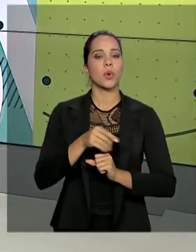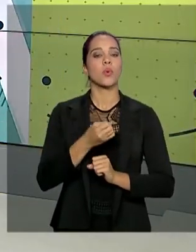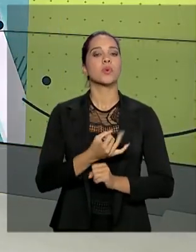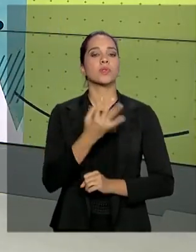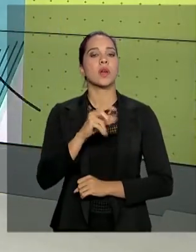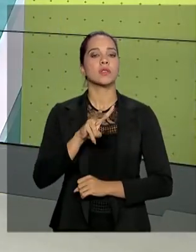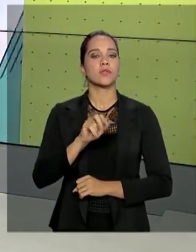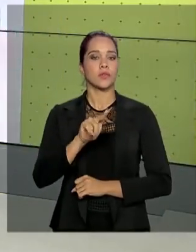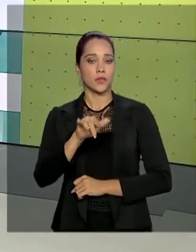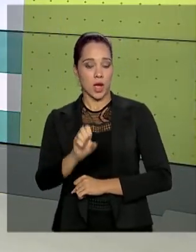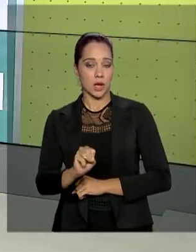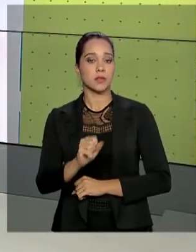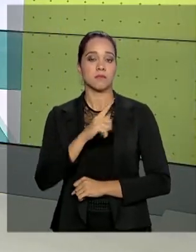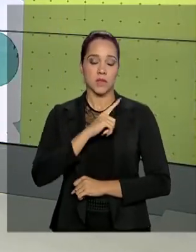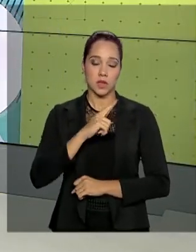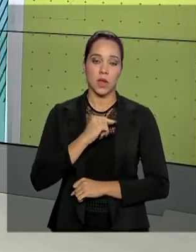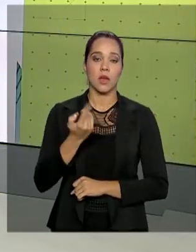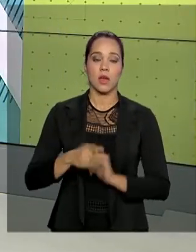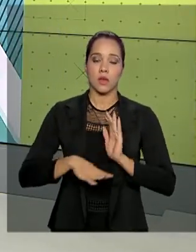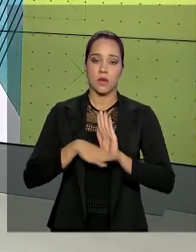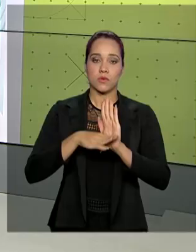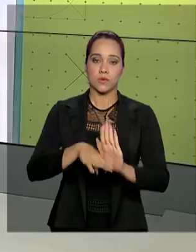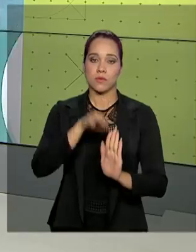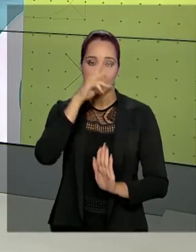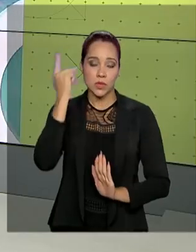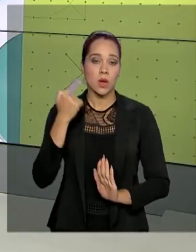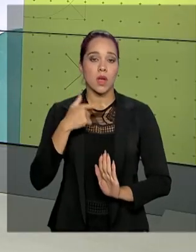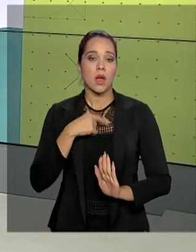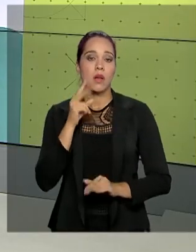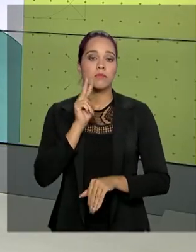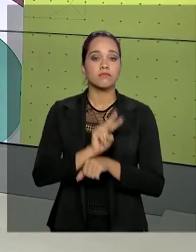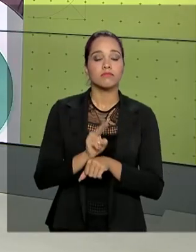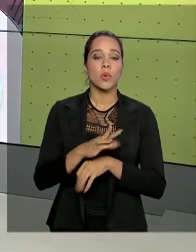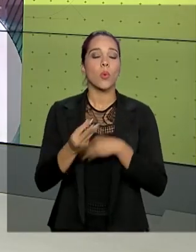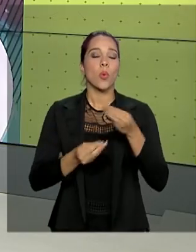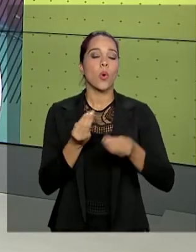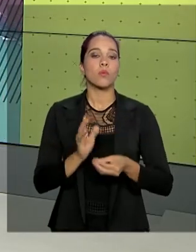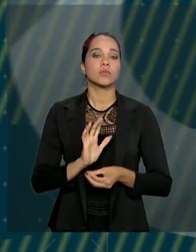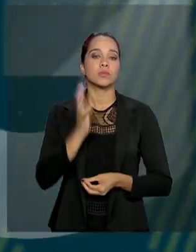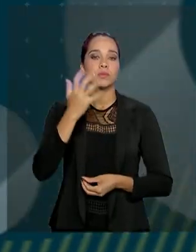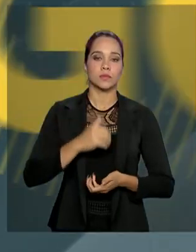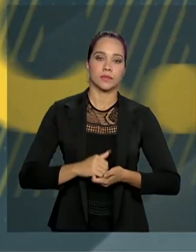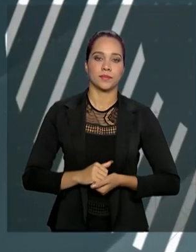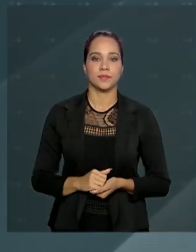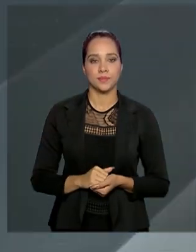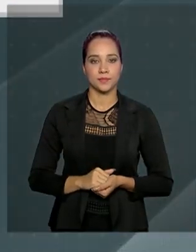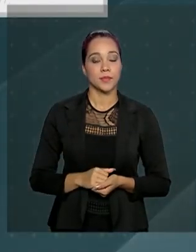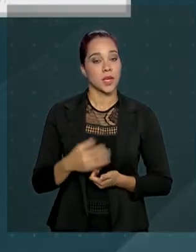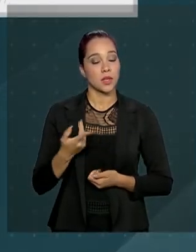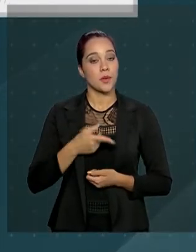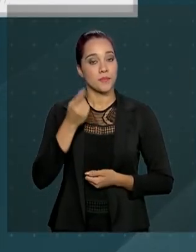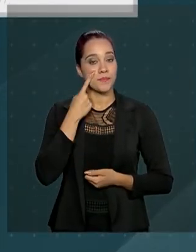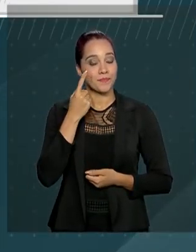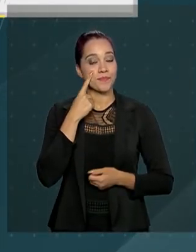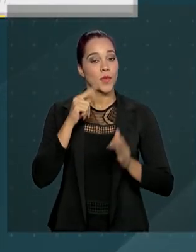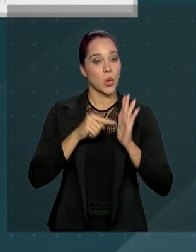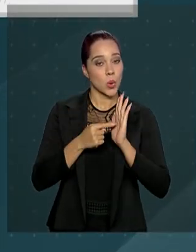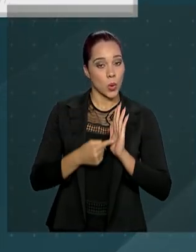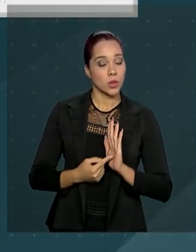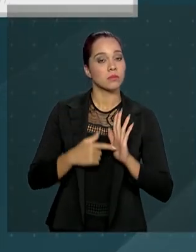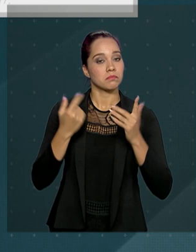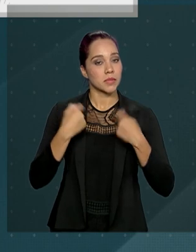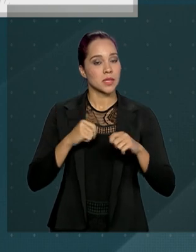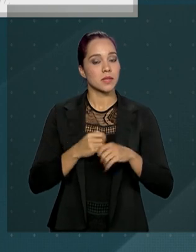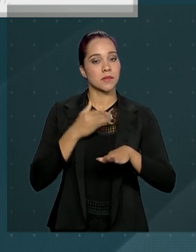de vagas ofertadas e auxilia o candidato a monitorar a sua situação para conferir a nota de corte é